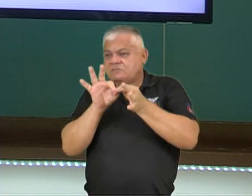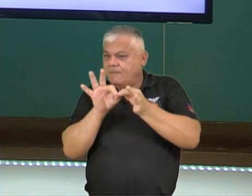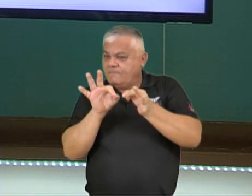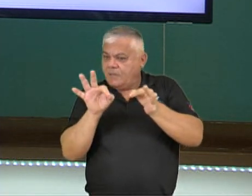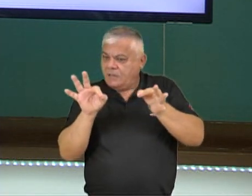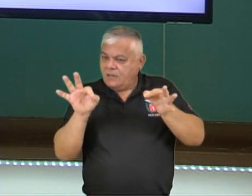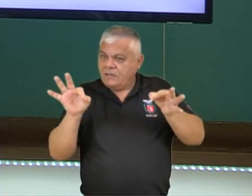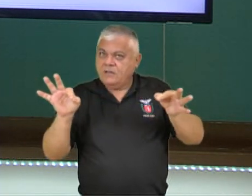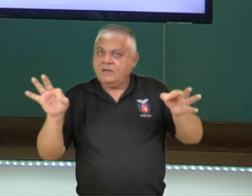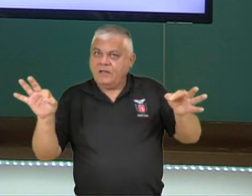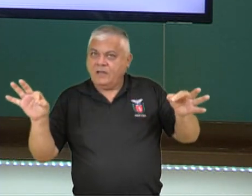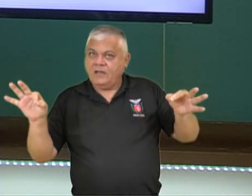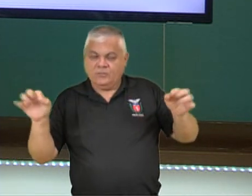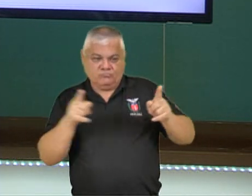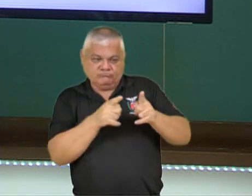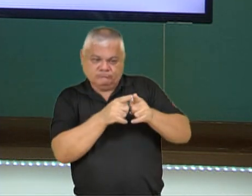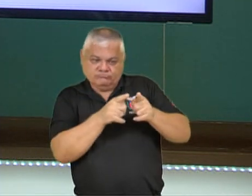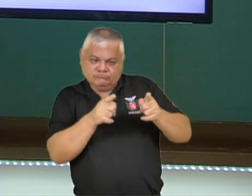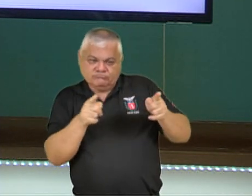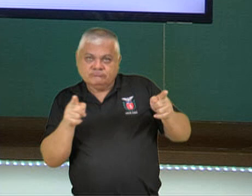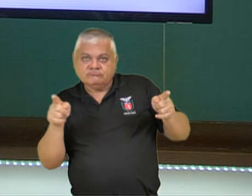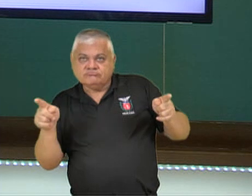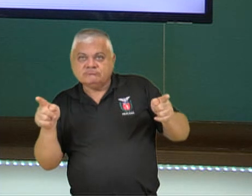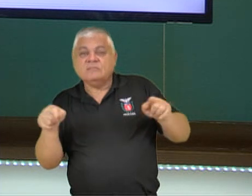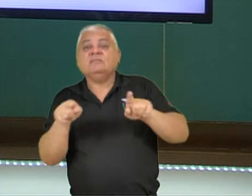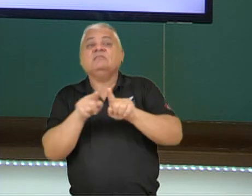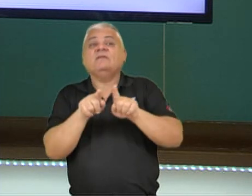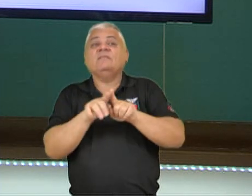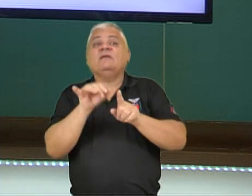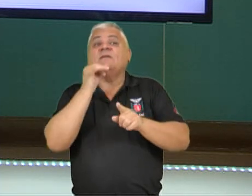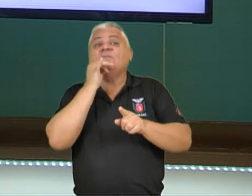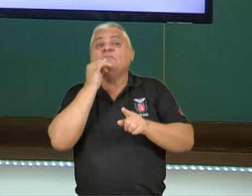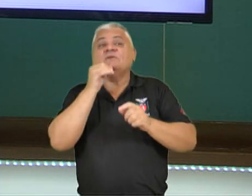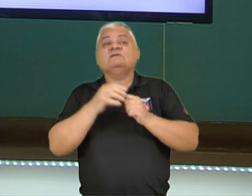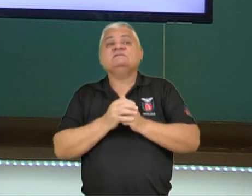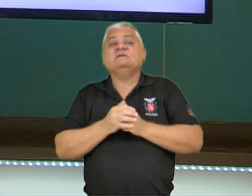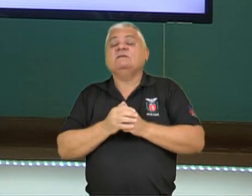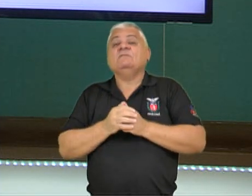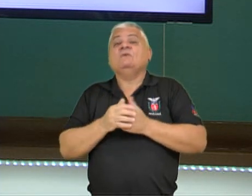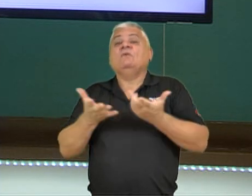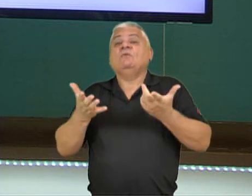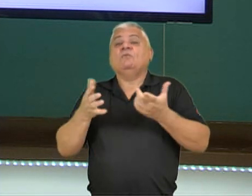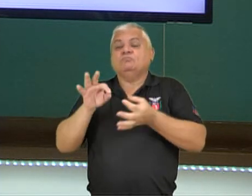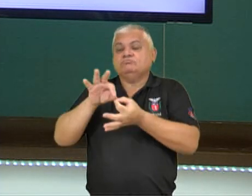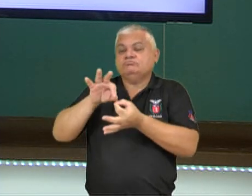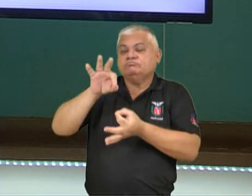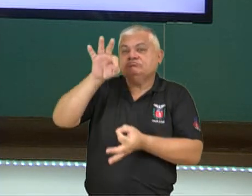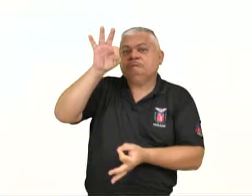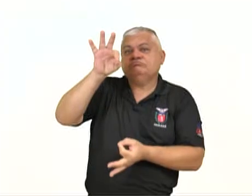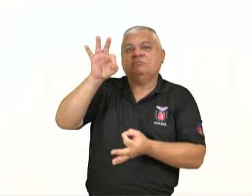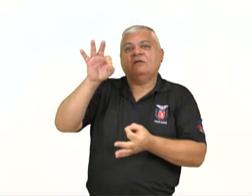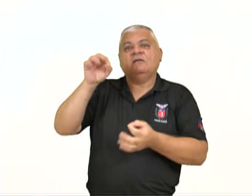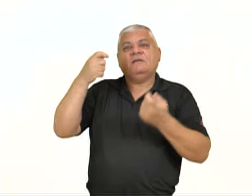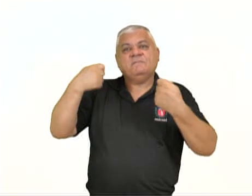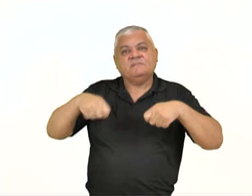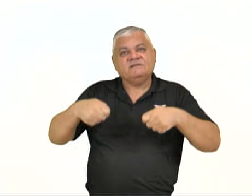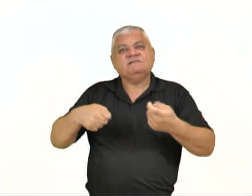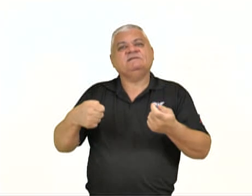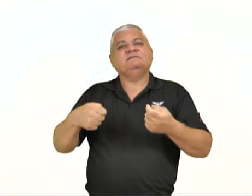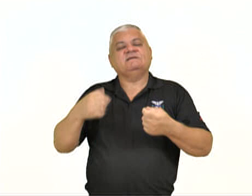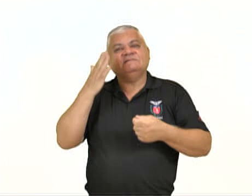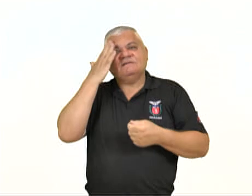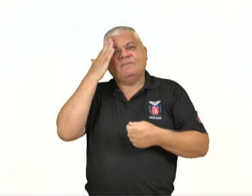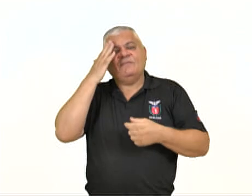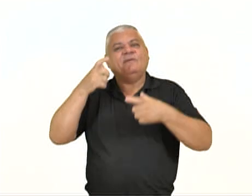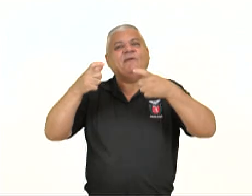dessa seta. Você tem a direção, que é o tamanho do espaço que depende do sistema de orientação e que é usado, né? Ele é